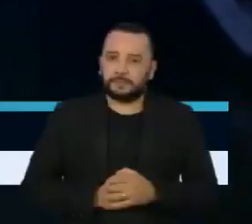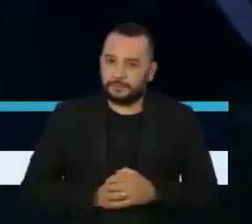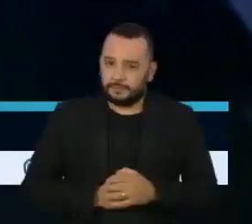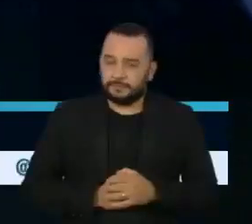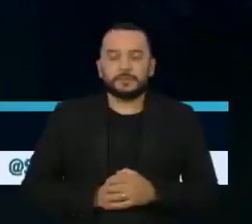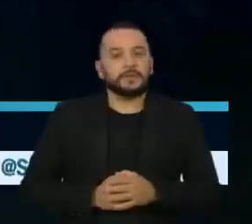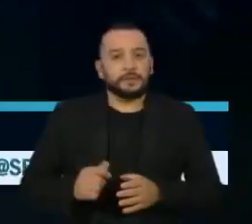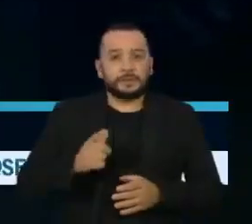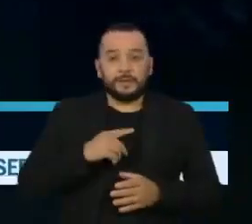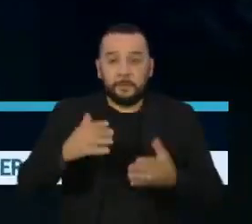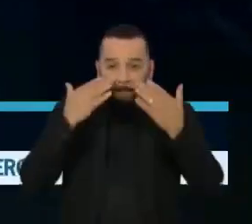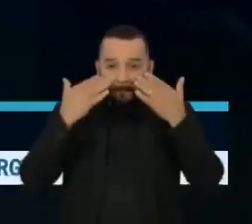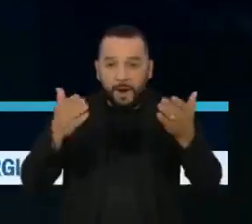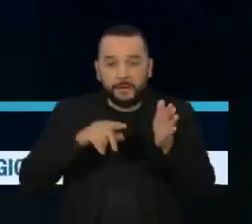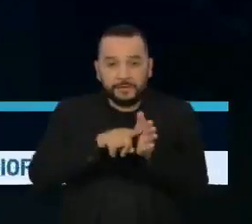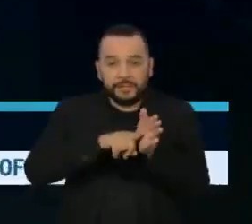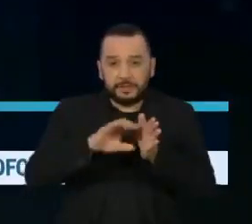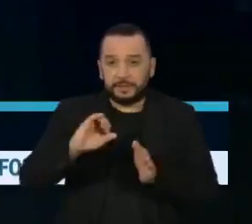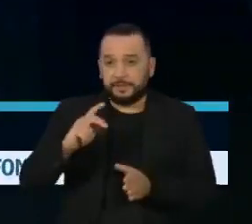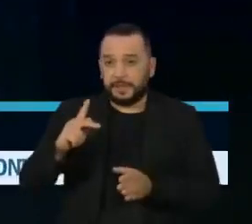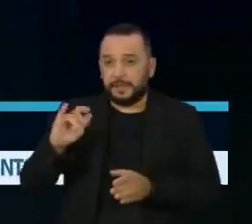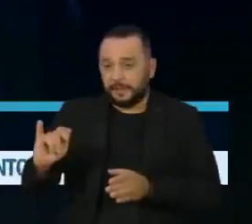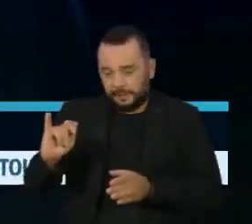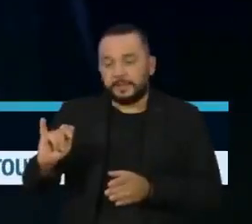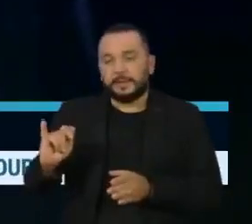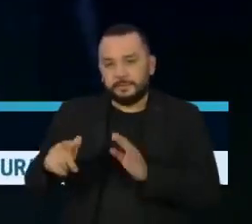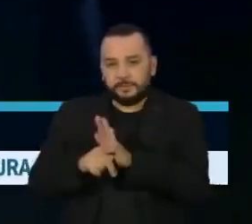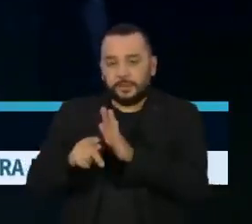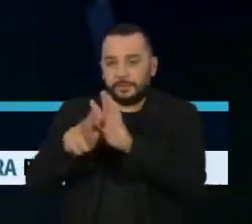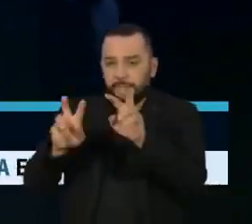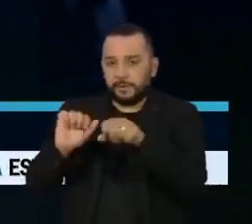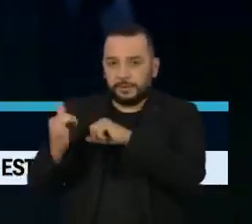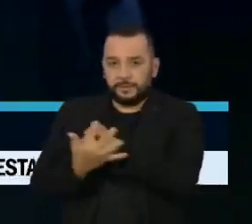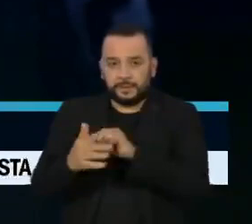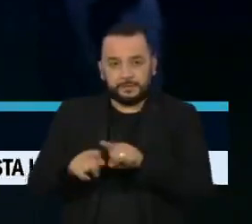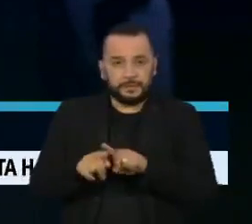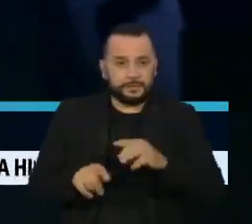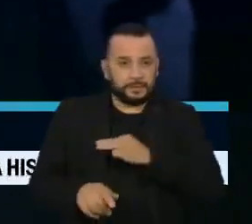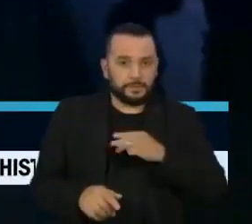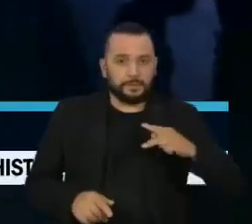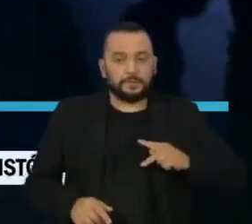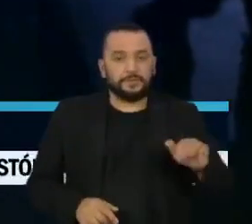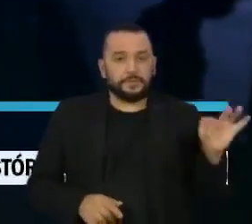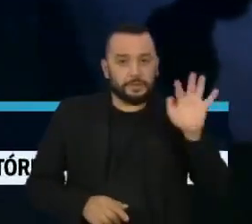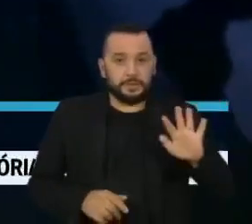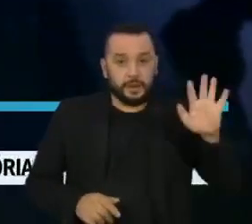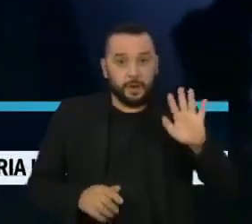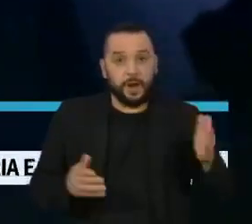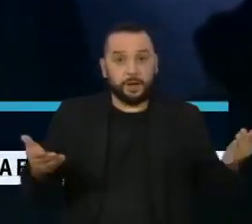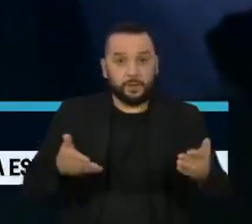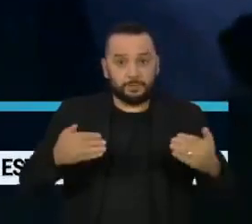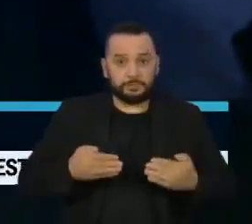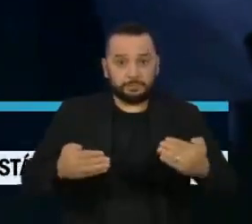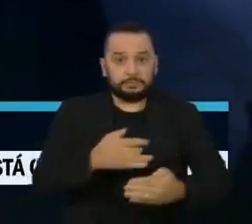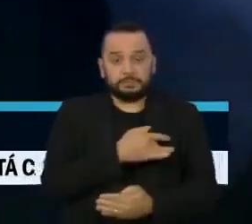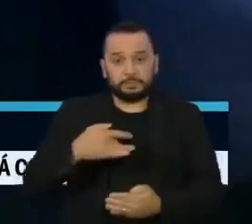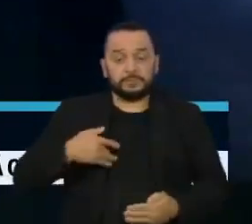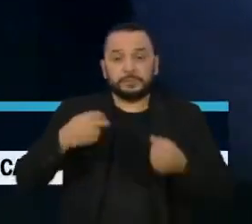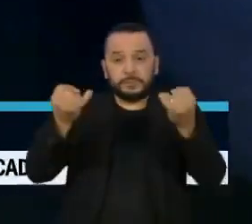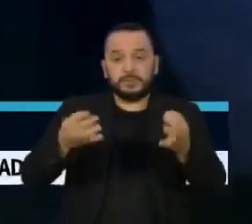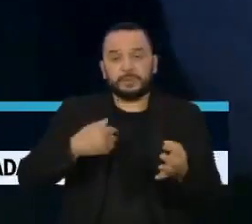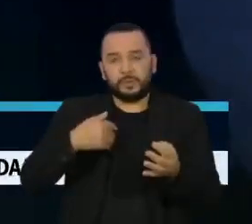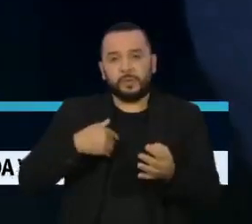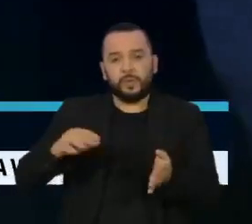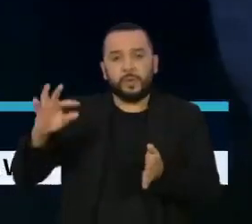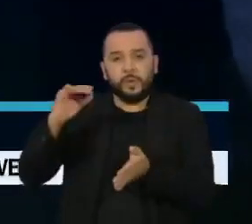Diante da repercussão das investigações da CPI da pandemia e do Ministério Público Federal, o Ministério da Saúde anunciou a suspensão temporária